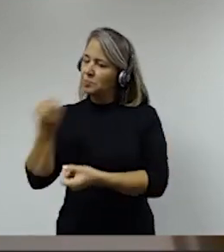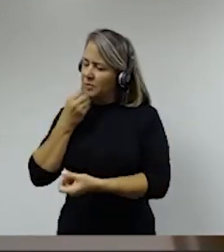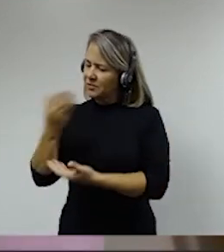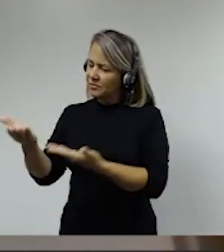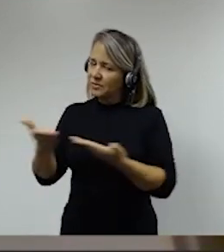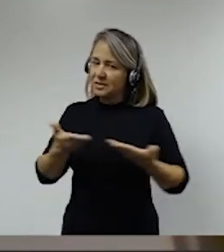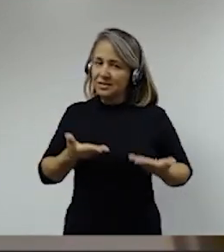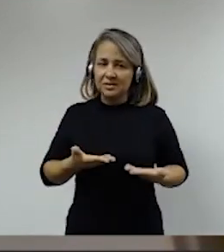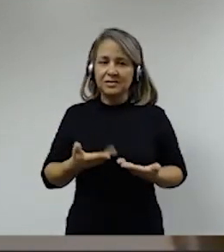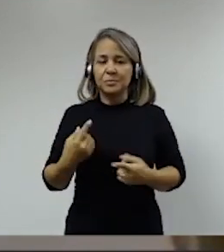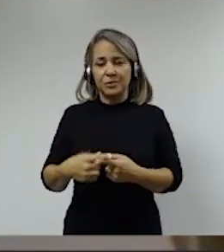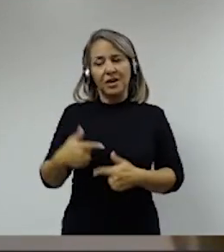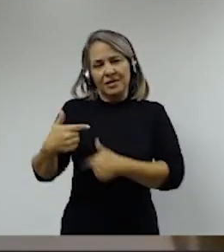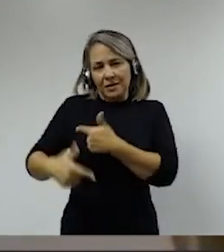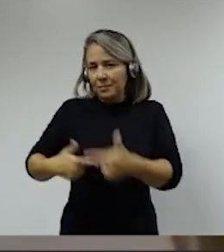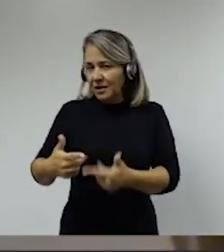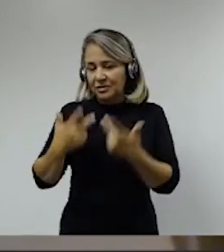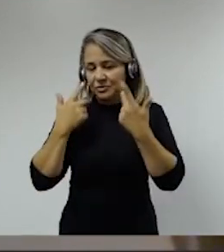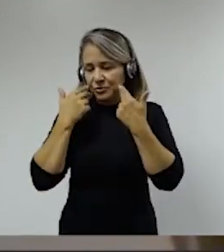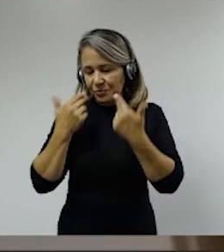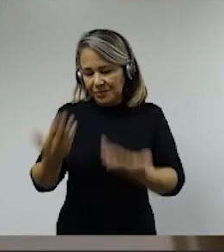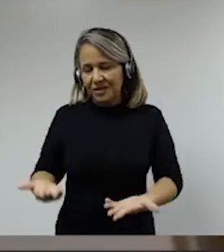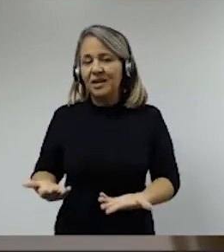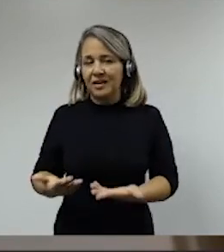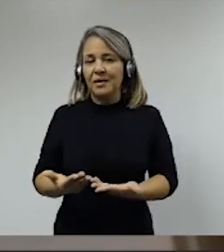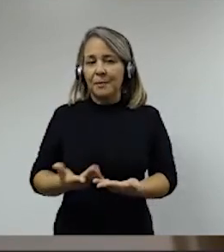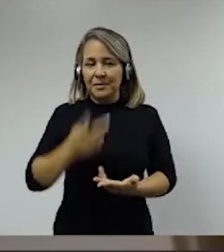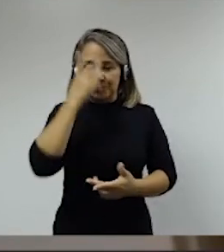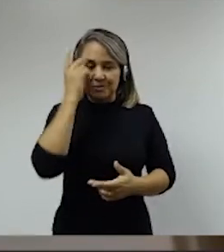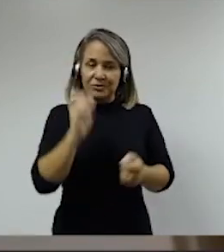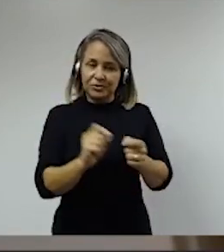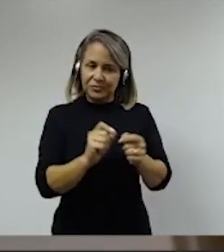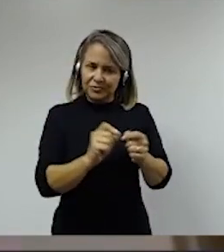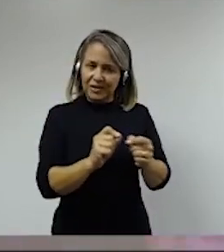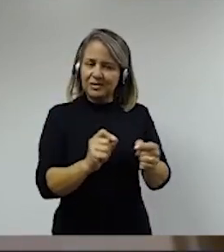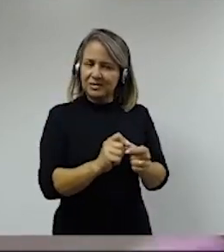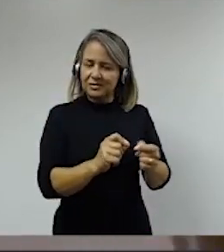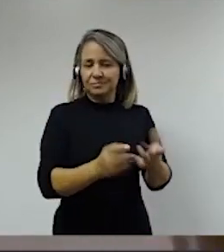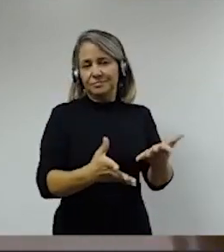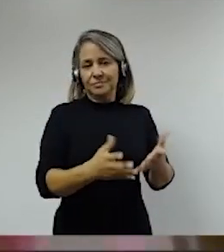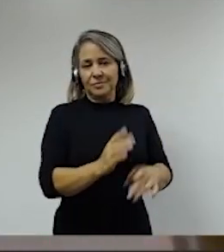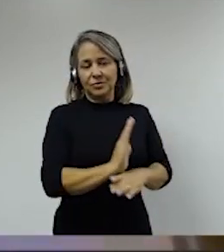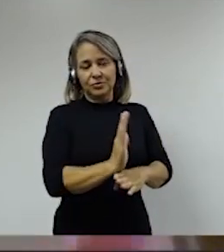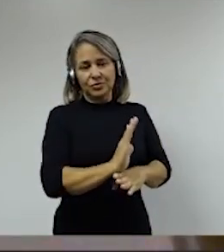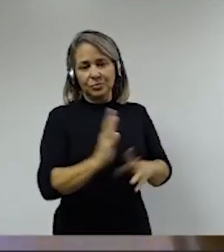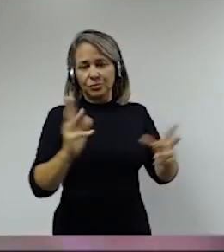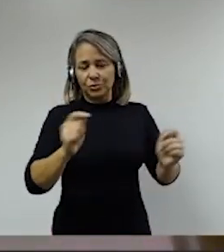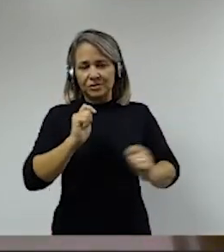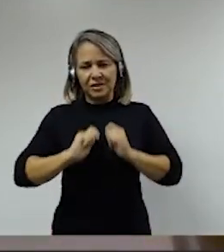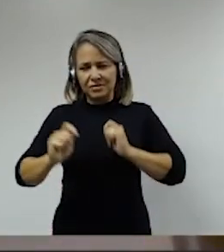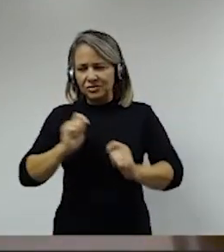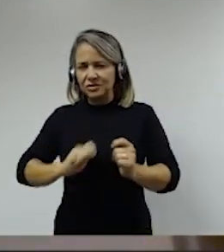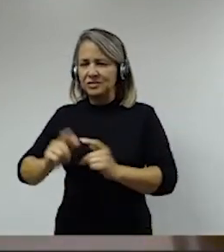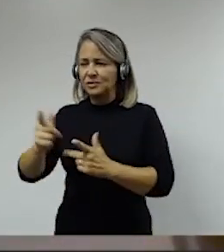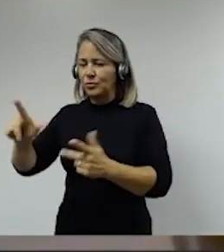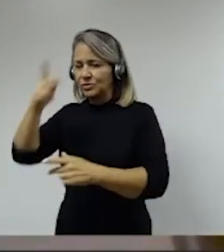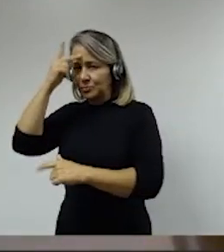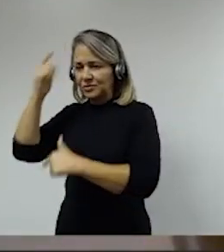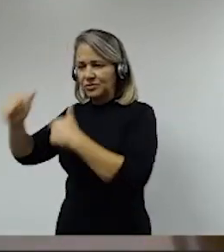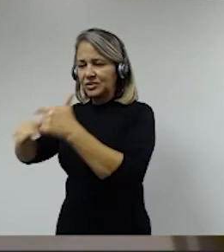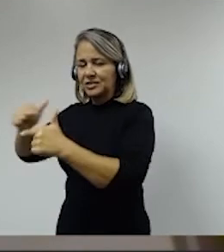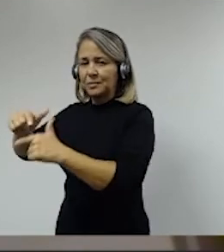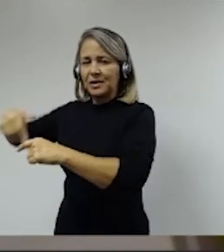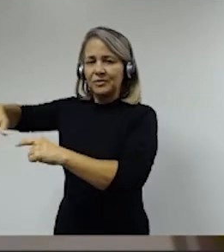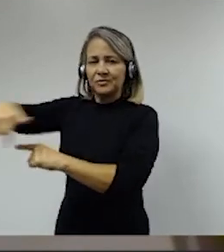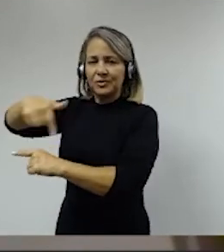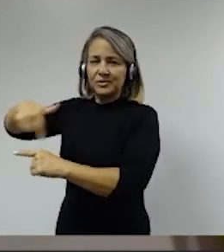né? Porque, afinal de contas, é trabalho, né? Para esses produtores, né? Para essas pessoas e para todos os artistas, autores e demais agentes da cadeia, né? Sem